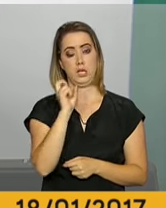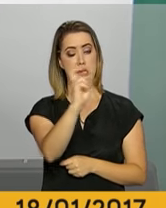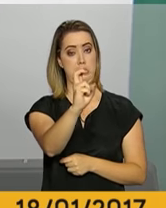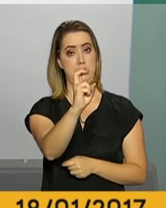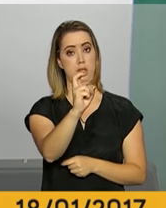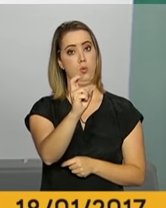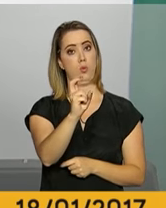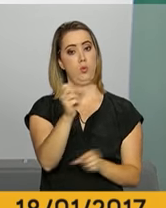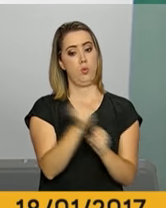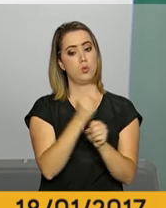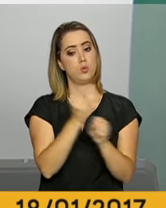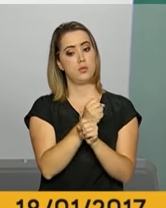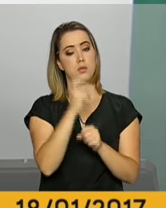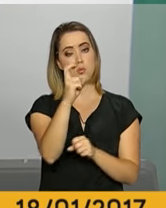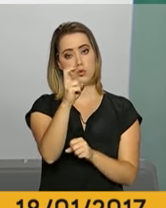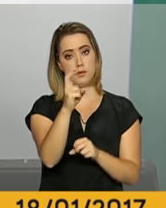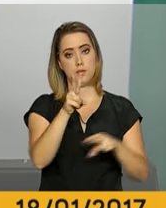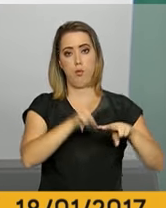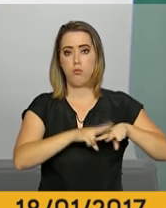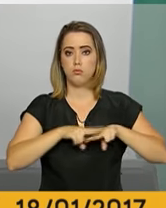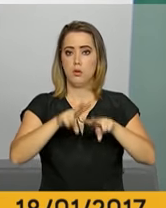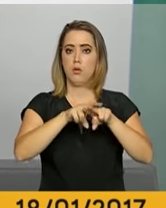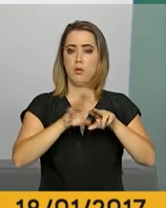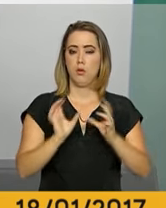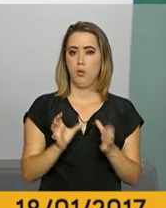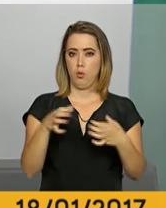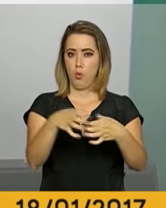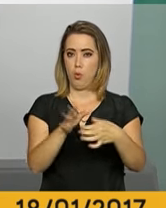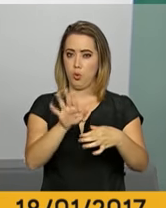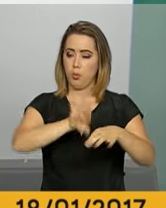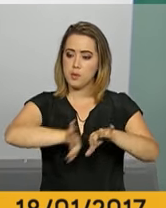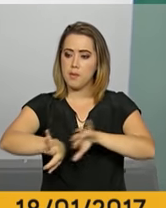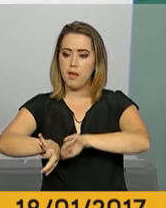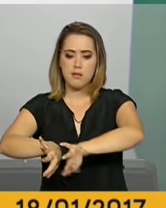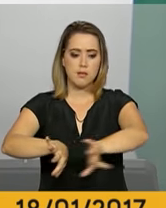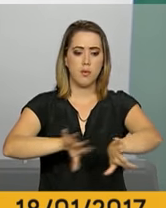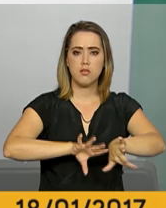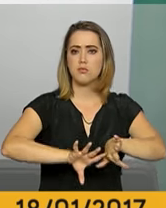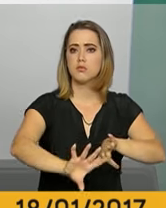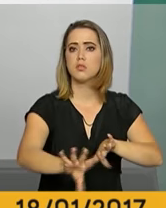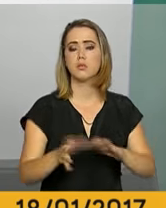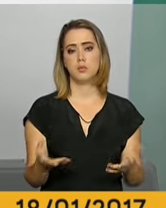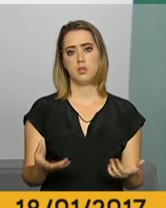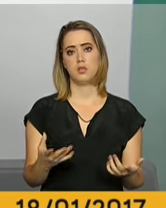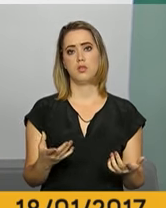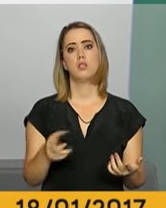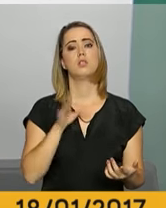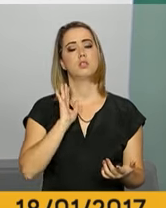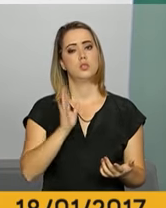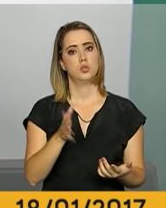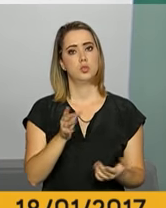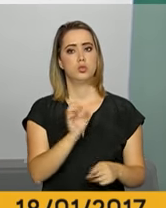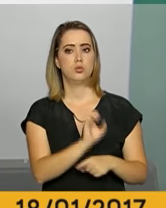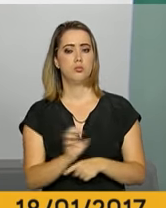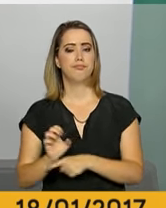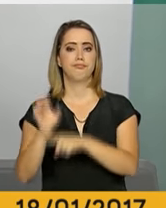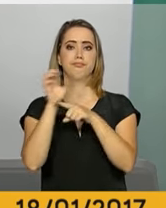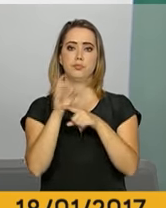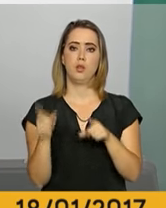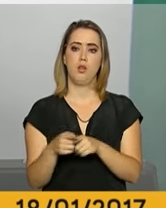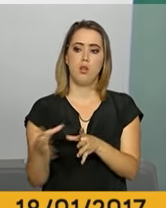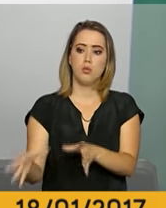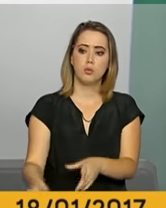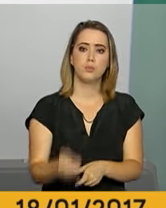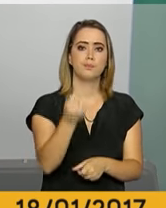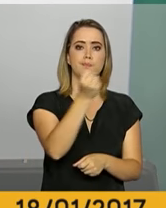federais, naturalmente, para separar mais ainda aqueles que estão nestes presídios regulares, estaduais, e levá-los